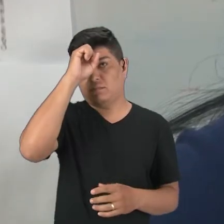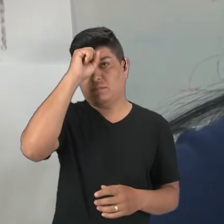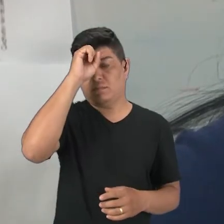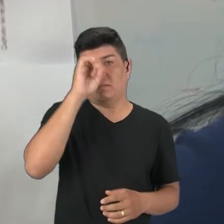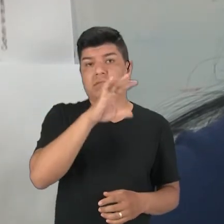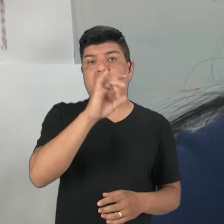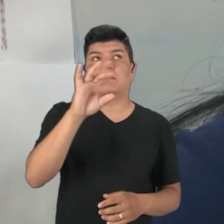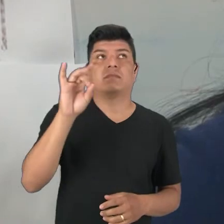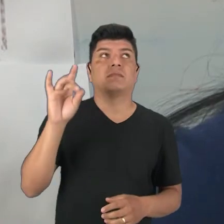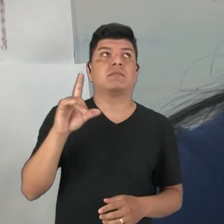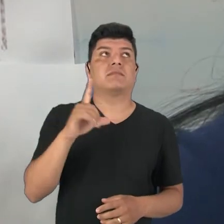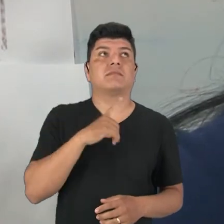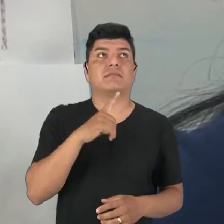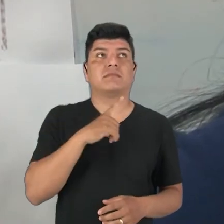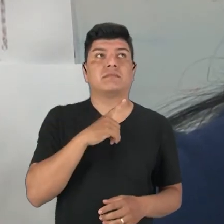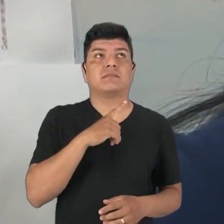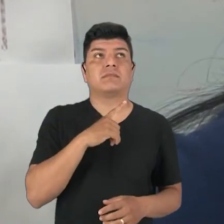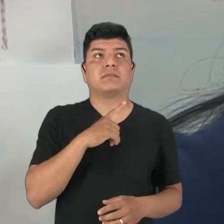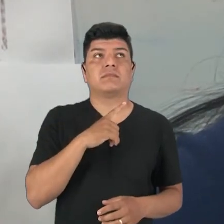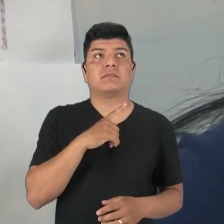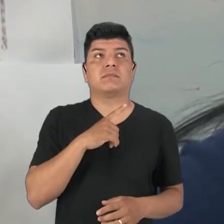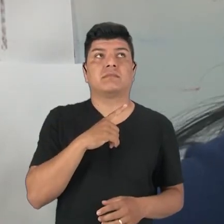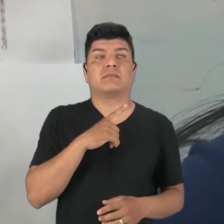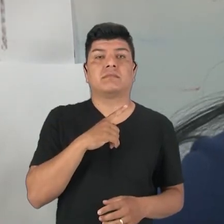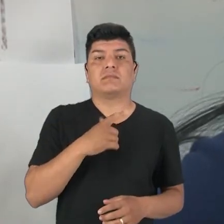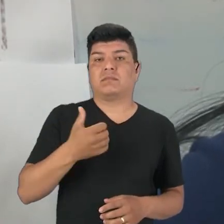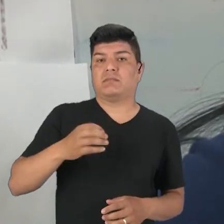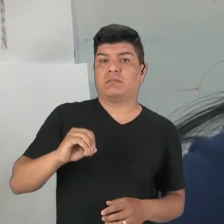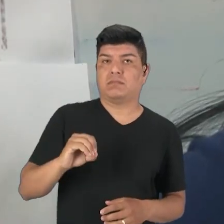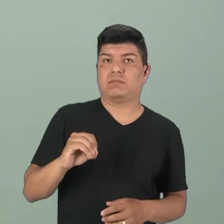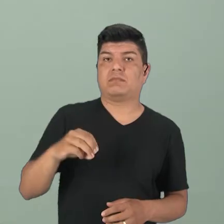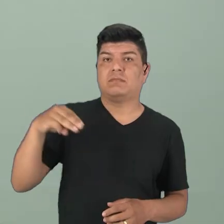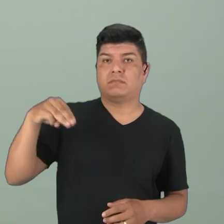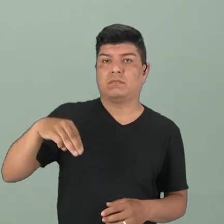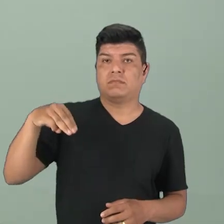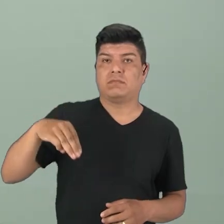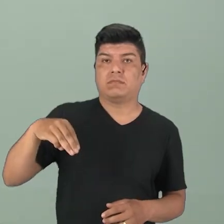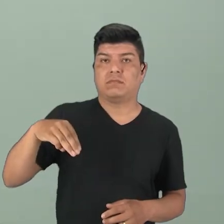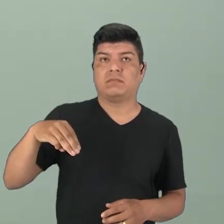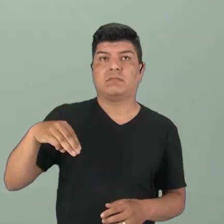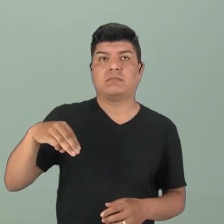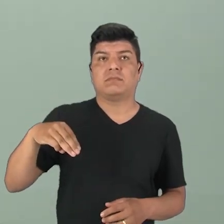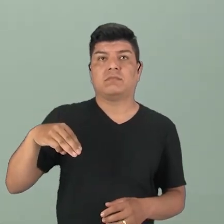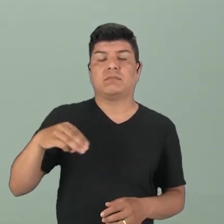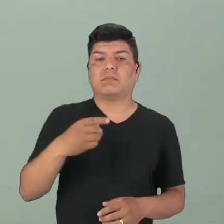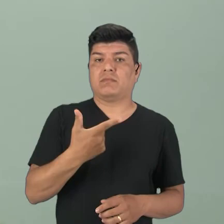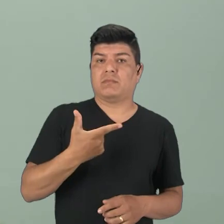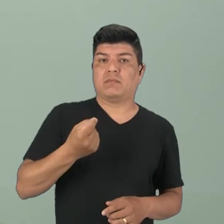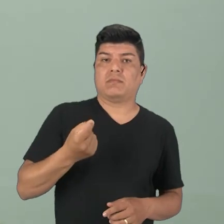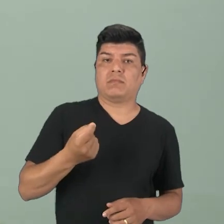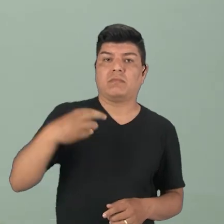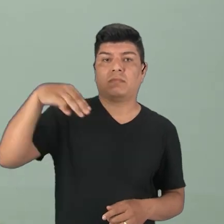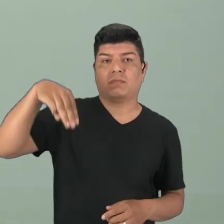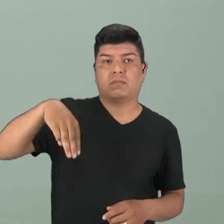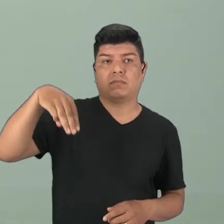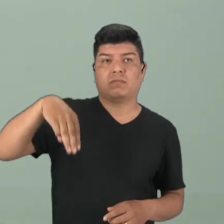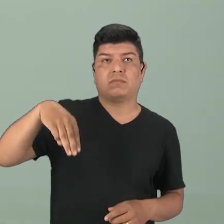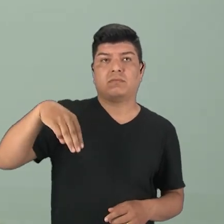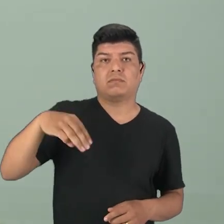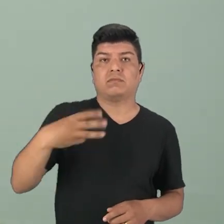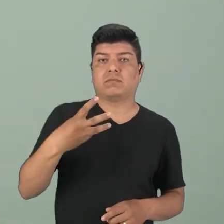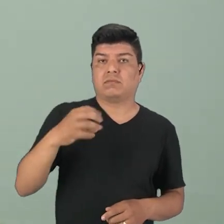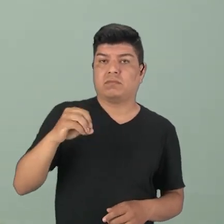cada tracinho desse, ó. Até aqui eu já sei que tem 10 milímetros, 20 milímetros, 30